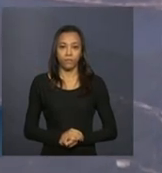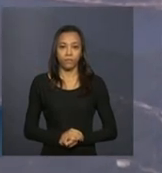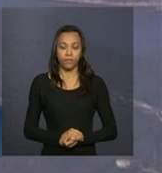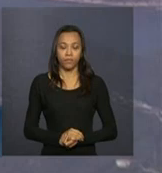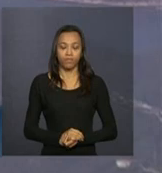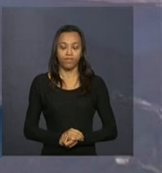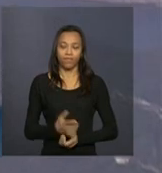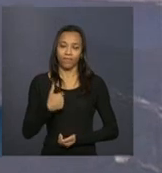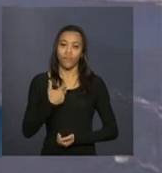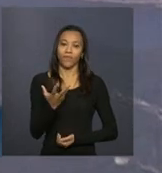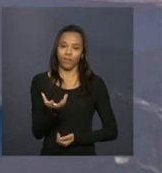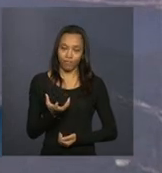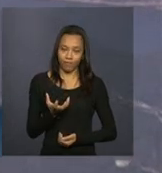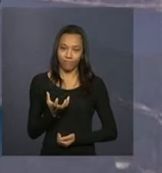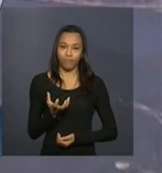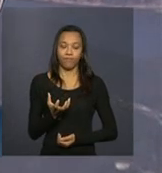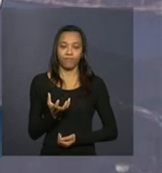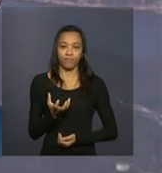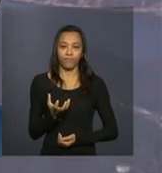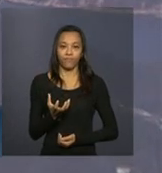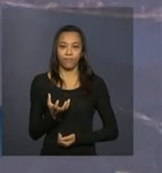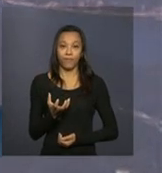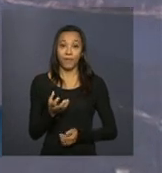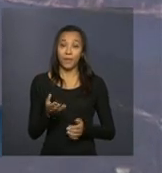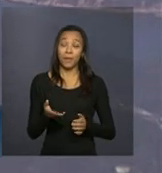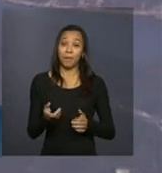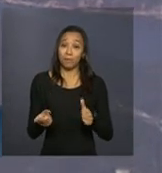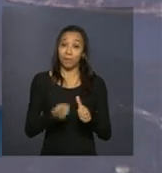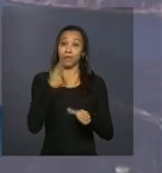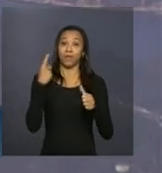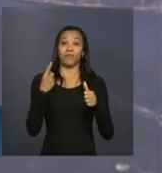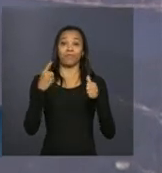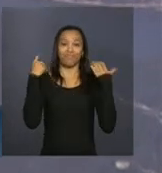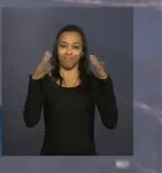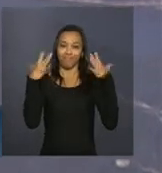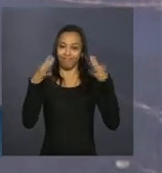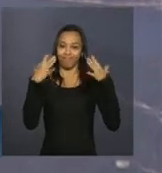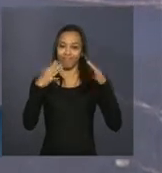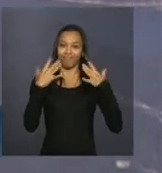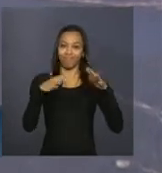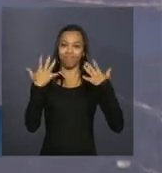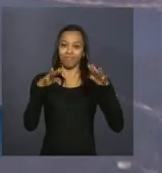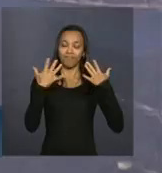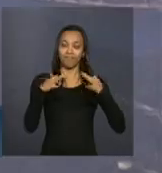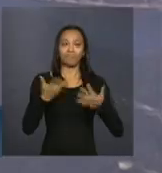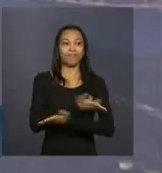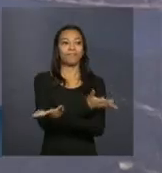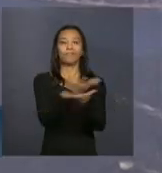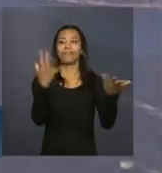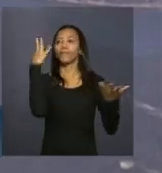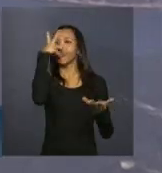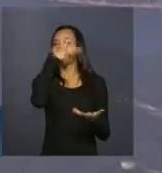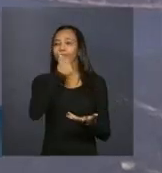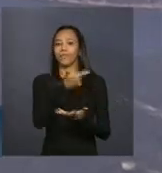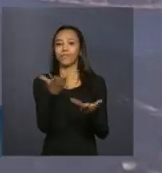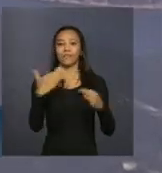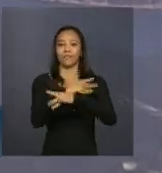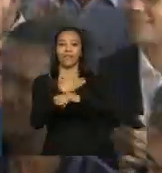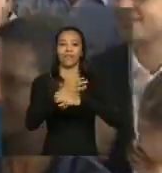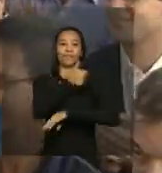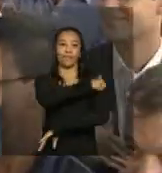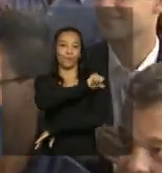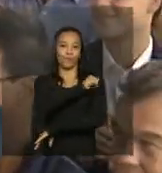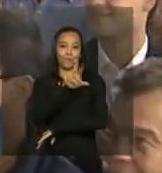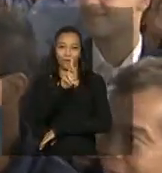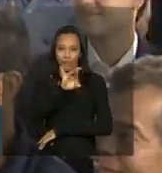Eu queria primeiro pedir uma salva de palmas para a mais linda e fantástica de toda a cidade, cidade do Rio de Janeiro.